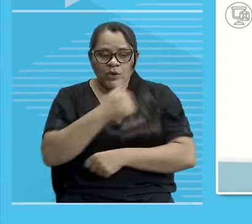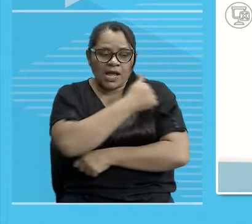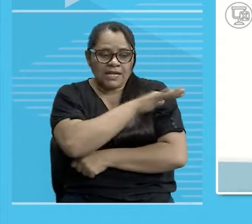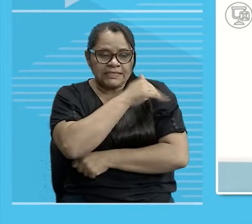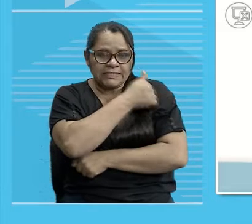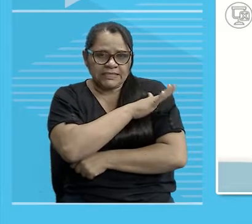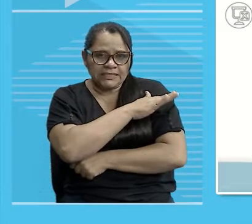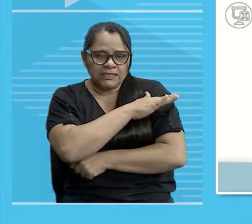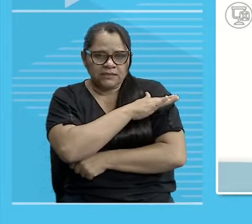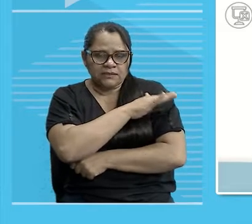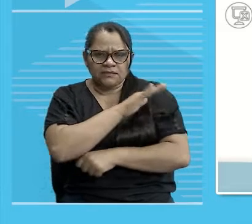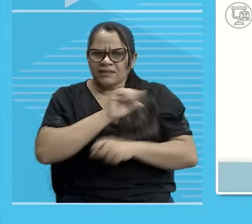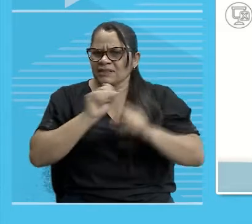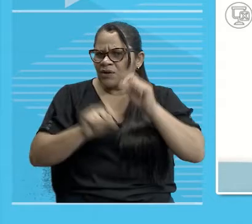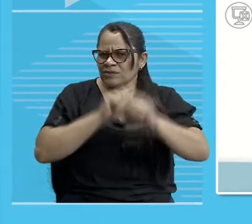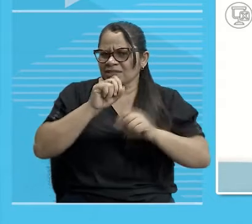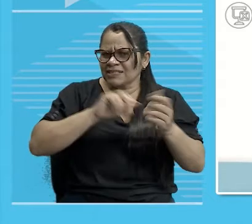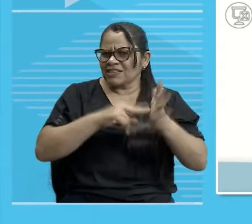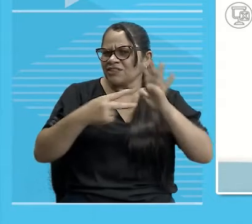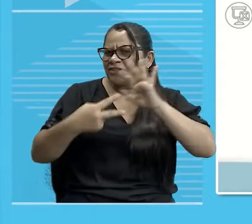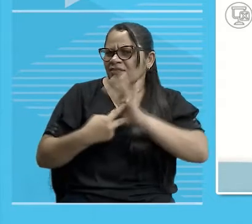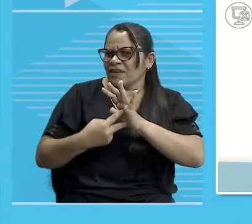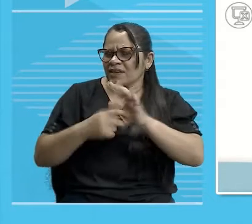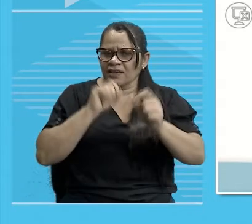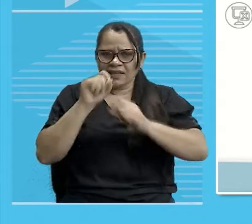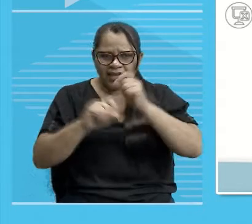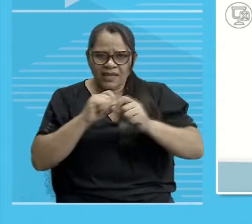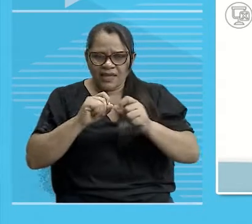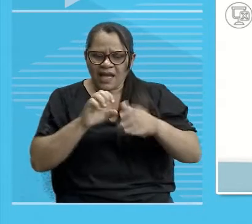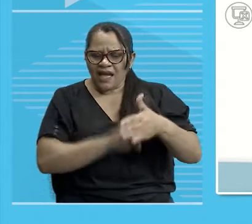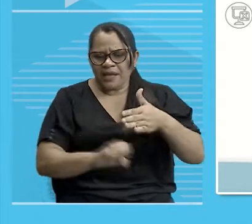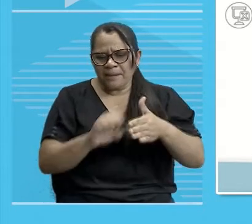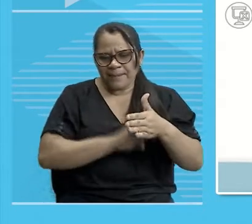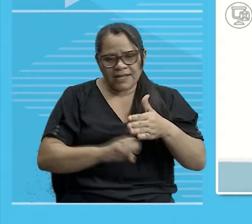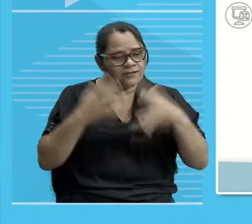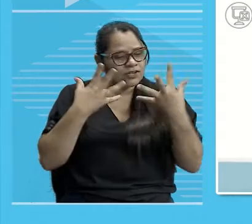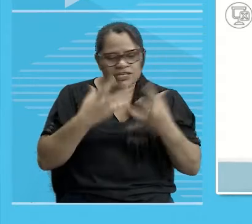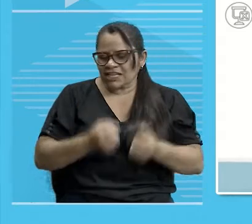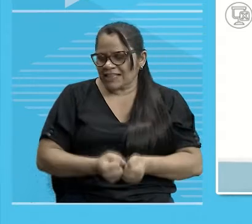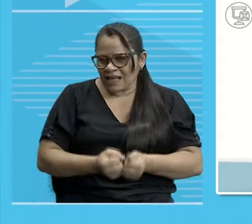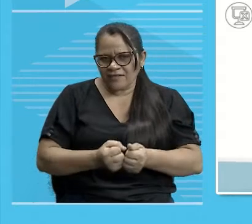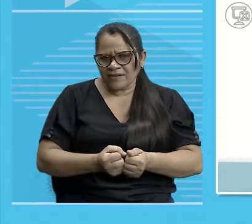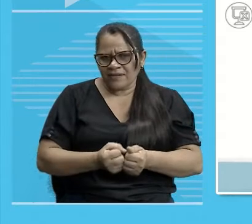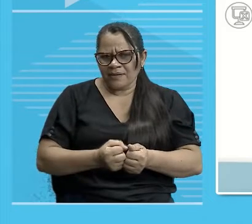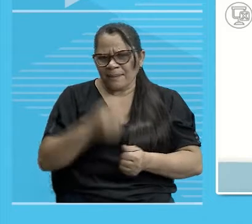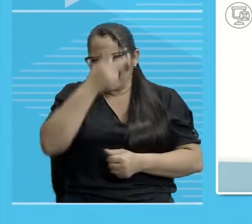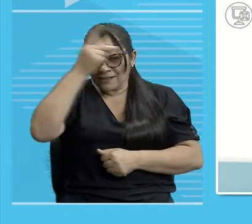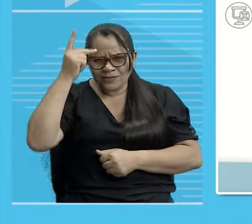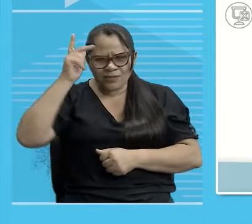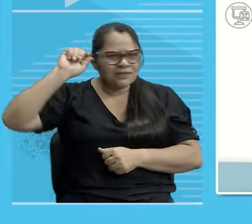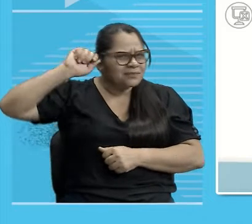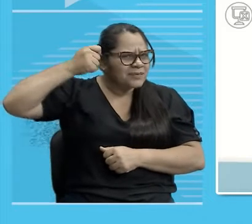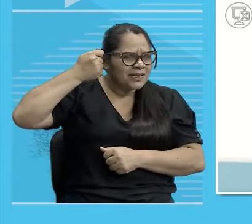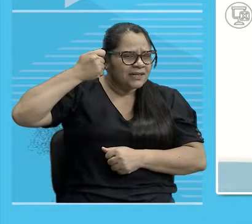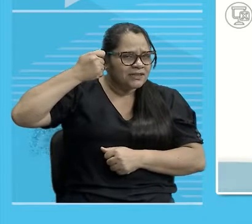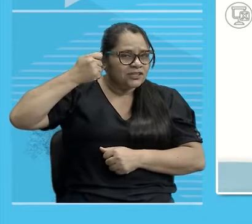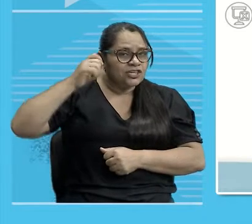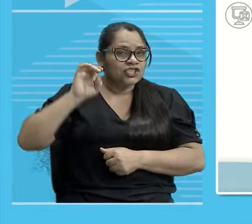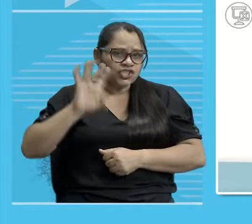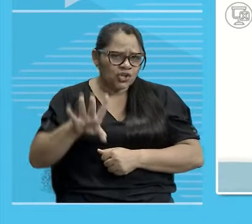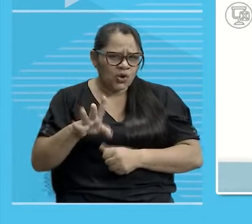quer dizer que a empresa não queria pessoas negras queria pessoas brancas então